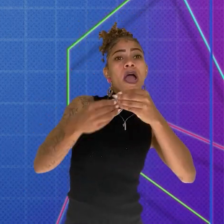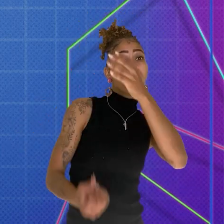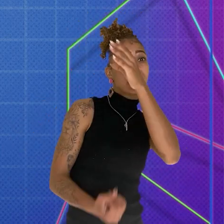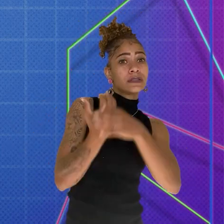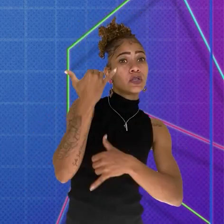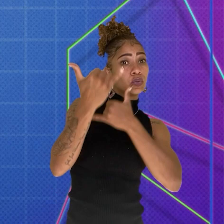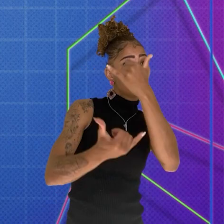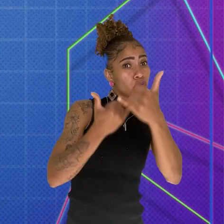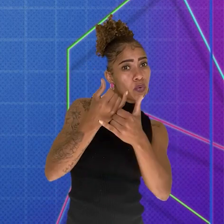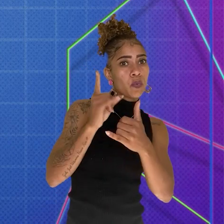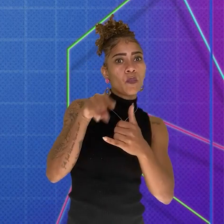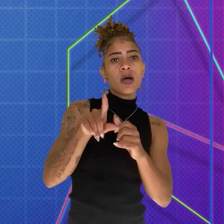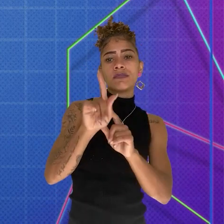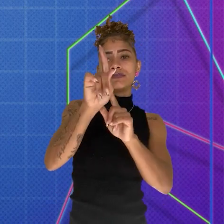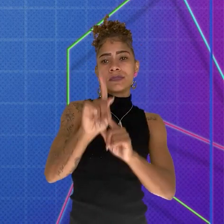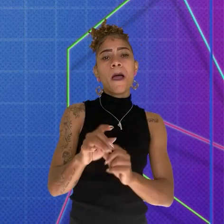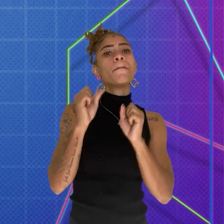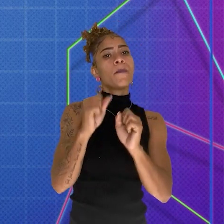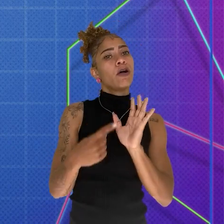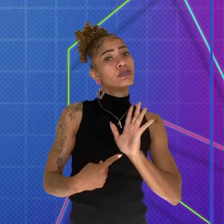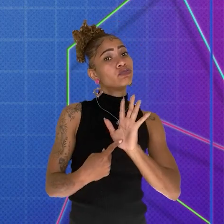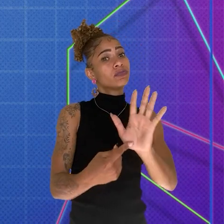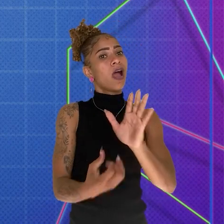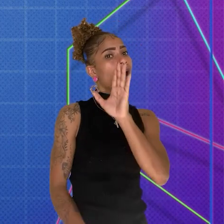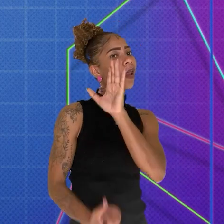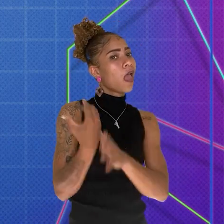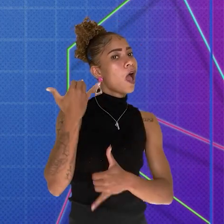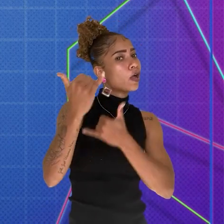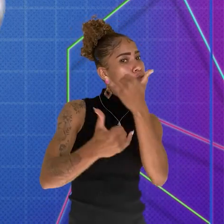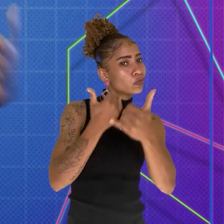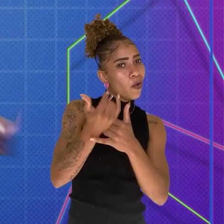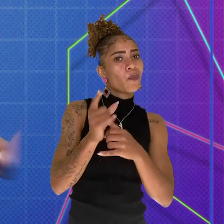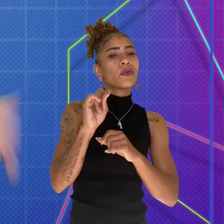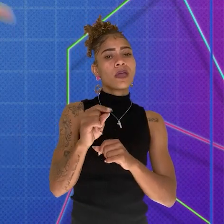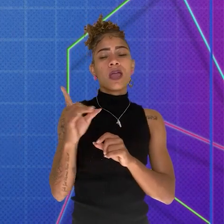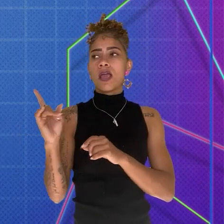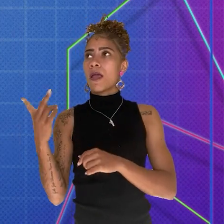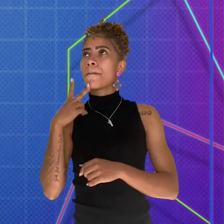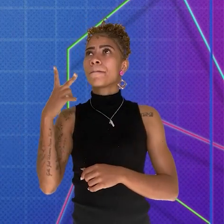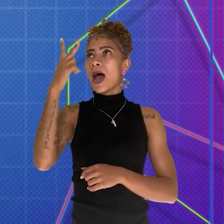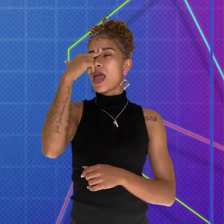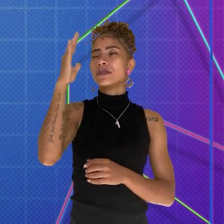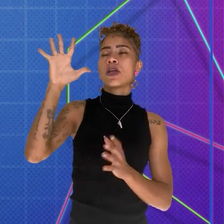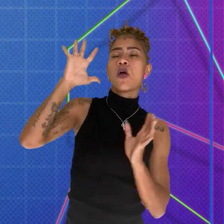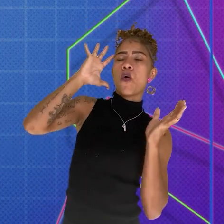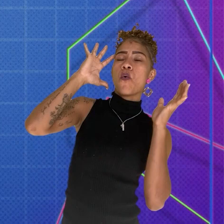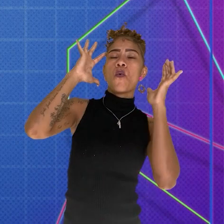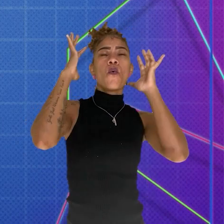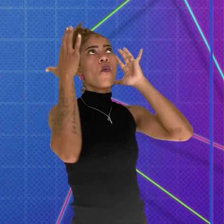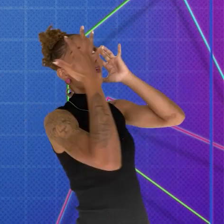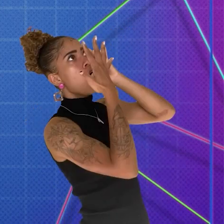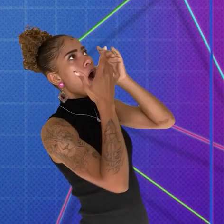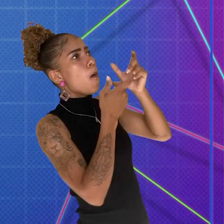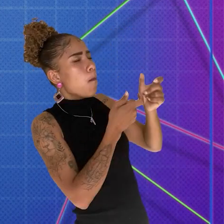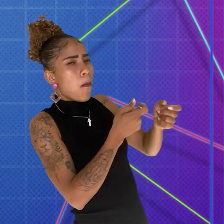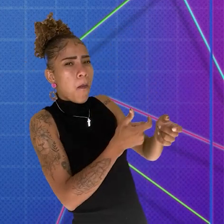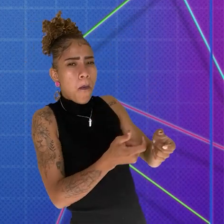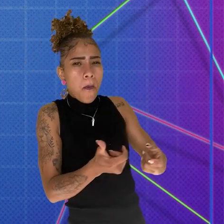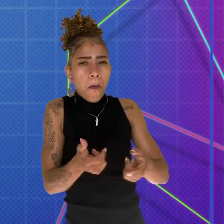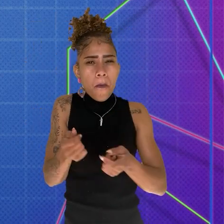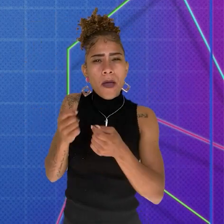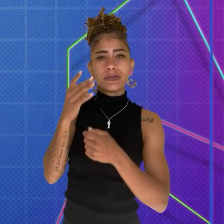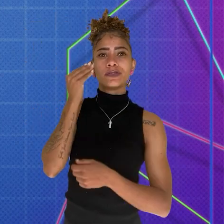a modulação sonora a partir da gravidade pode ajudar a criar jogos que transportam os jogadores para outros mundos e permitem que